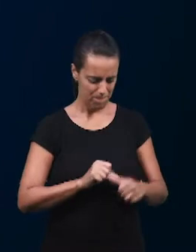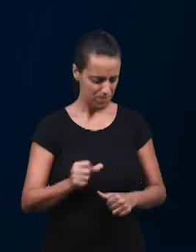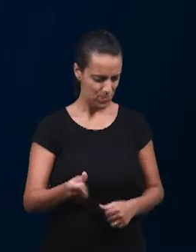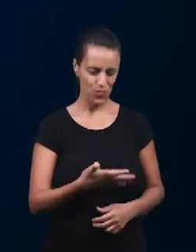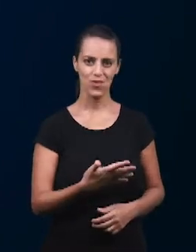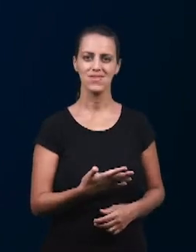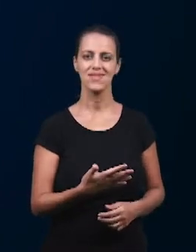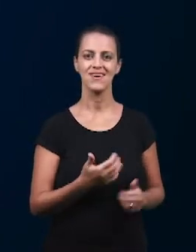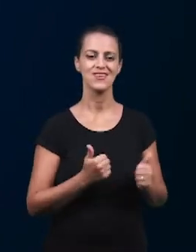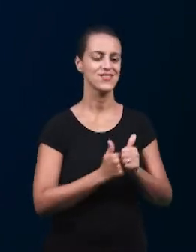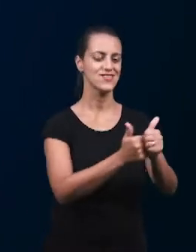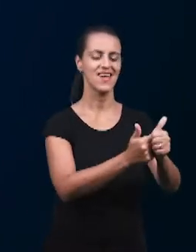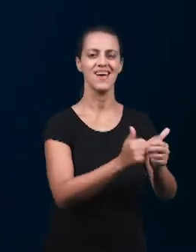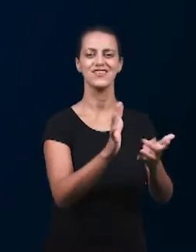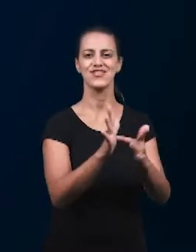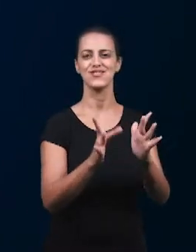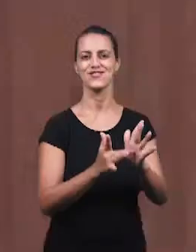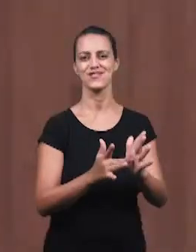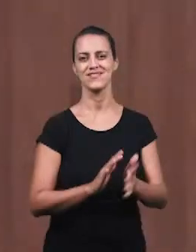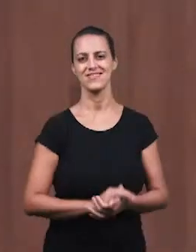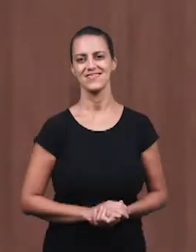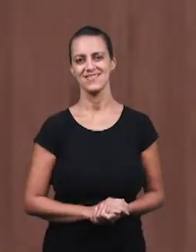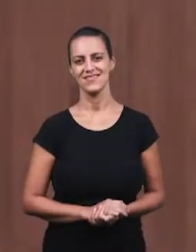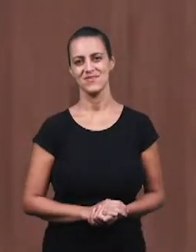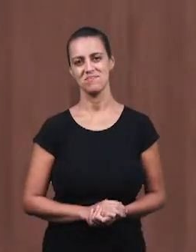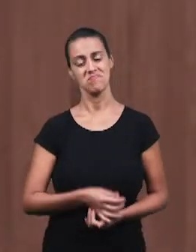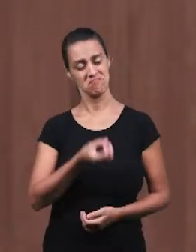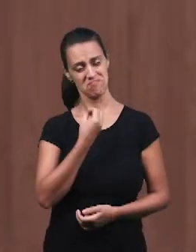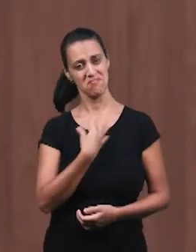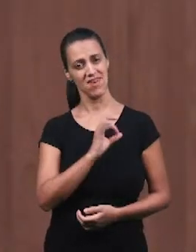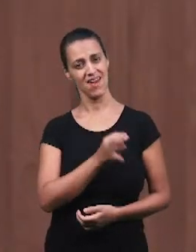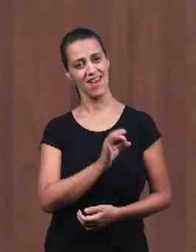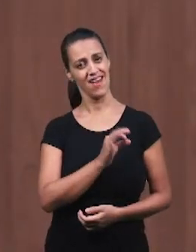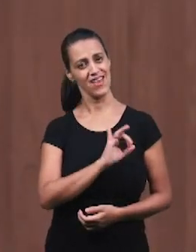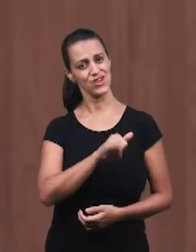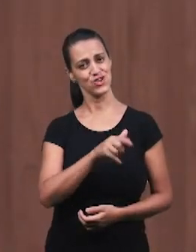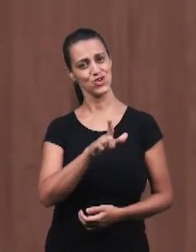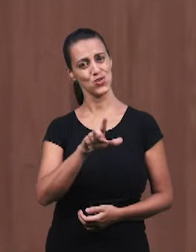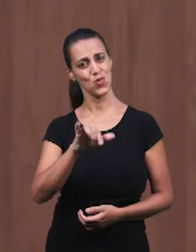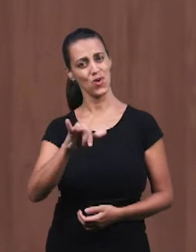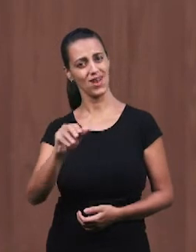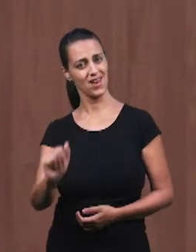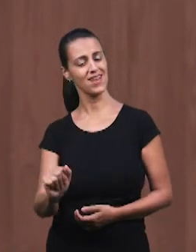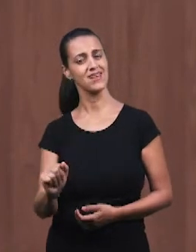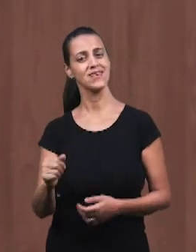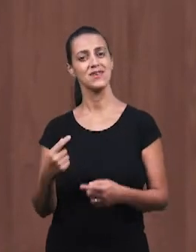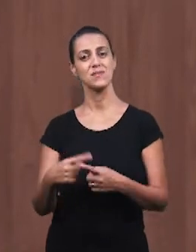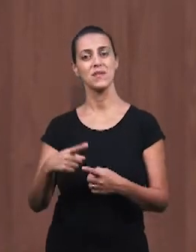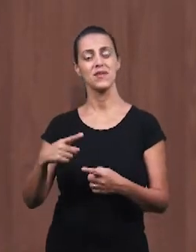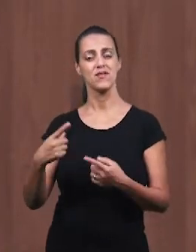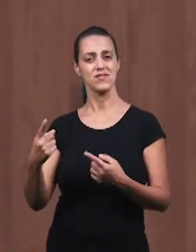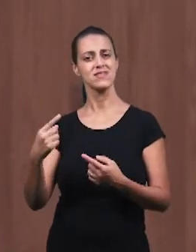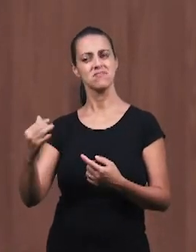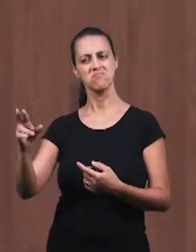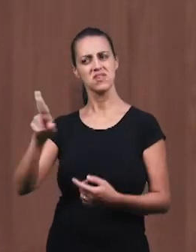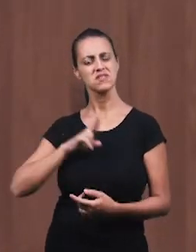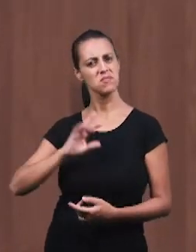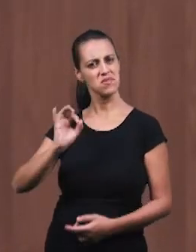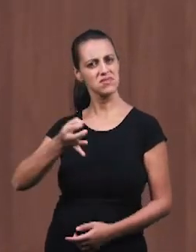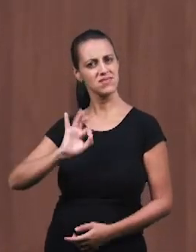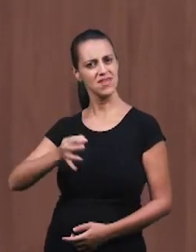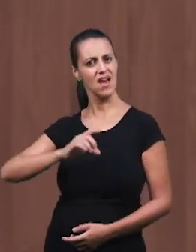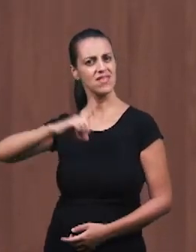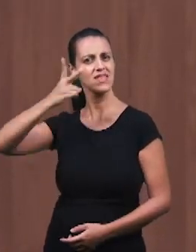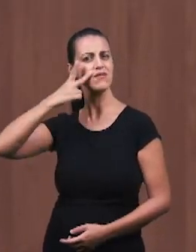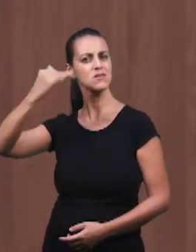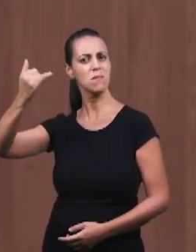vida, começa a seguir Jesus. Muito bem, Júlia Cristina, a sua colocação muito bem feita com relação a Deus o Pai, que nos